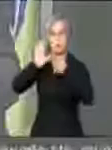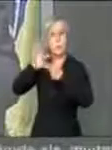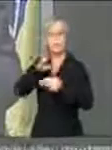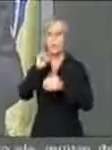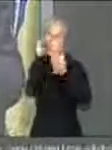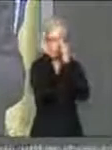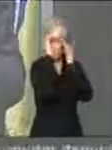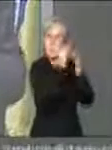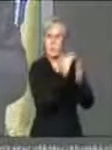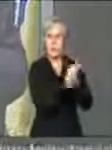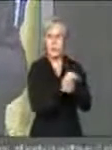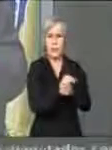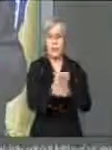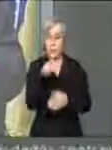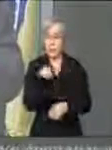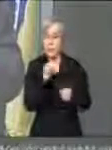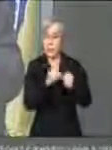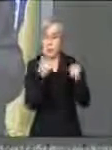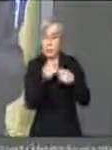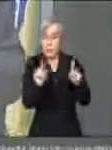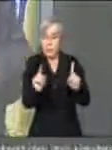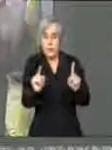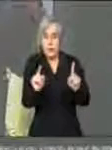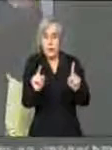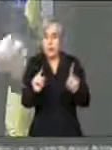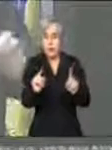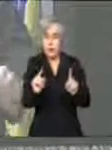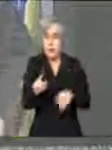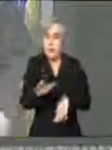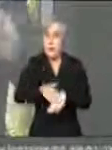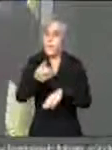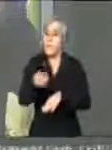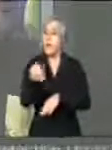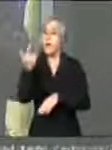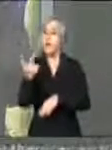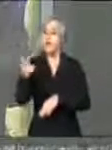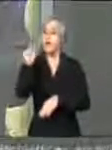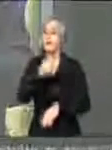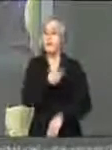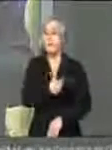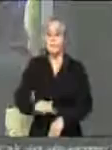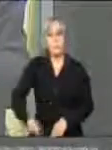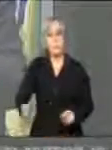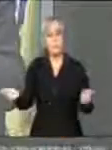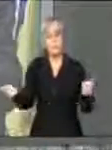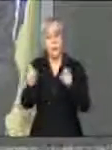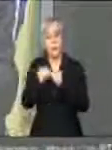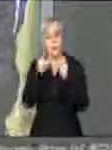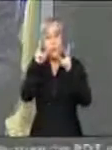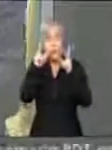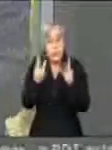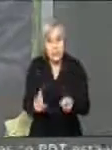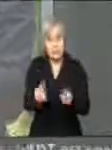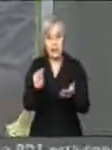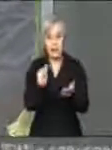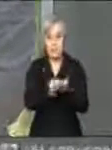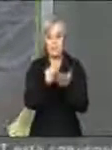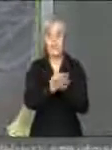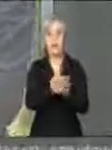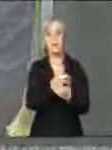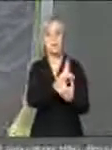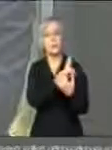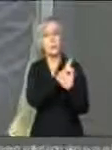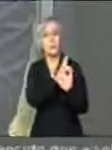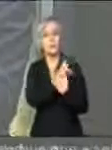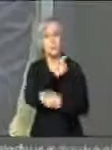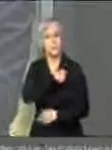forma, senhoras e senhores, outros governantes poderão incorrer na mesma irresponsável e ilegal,